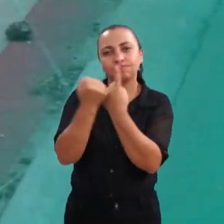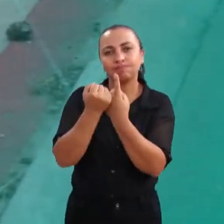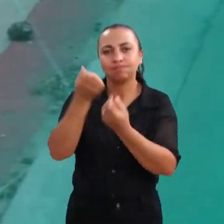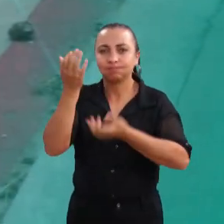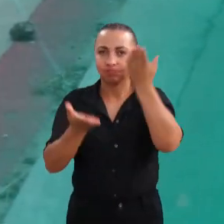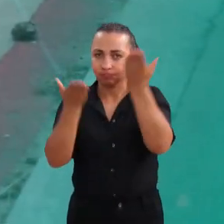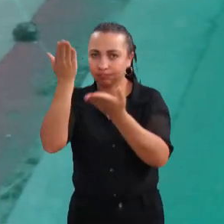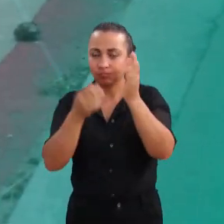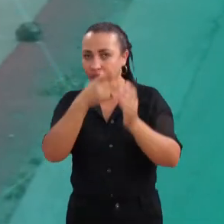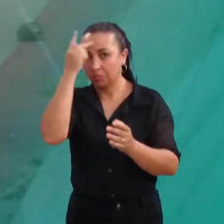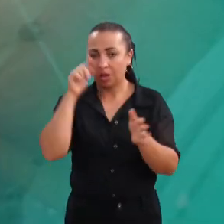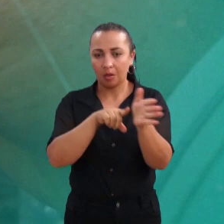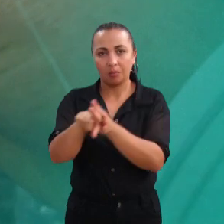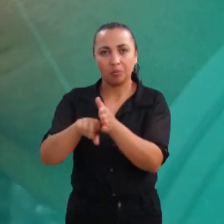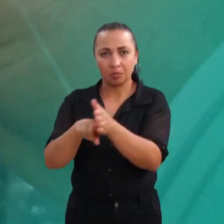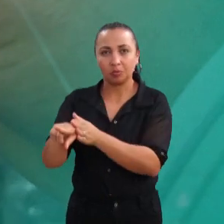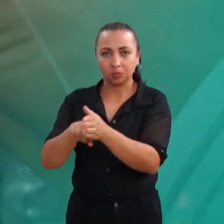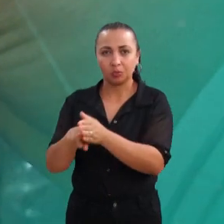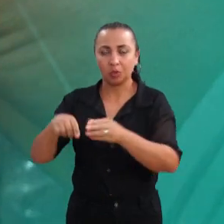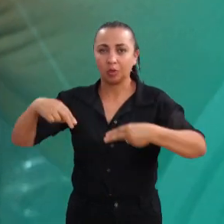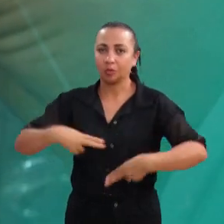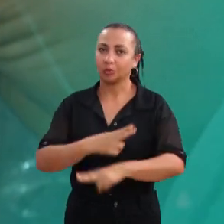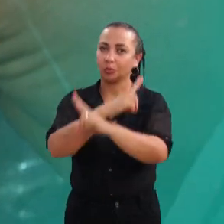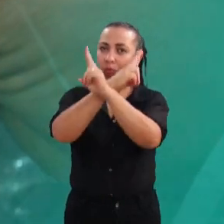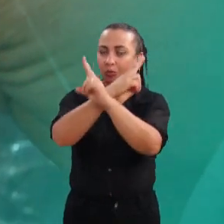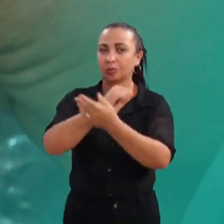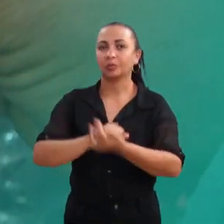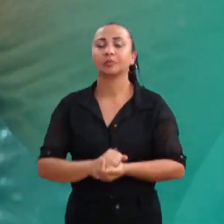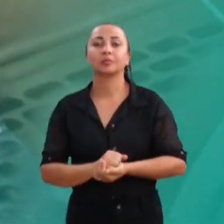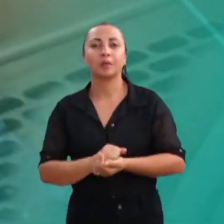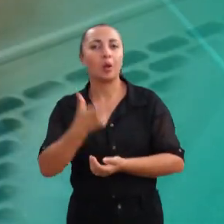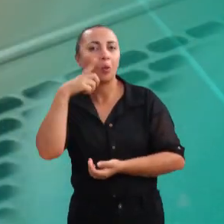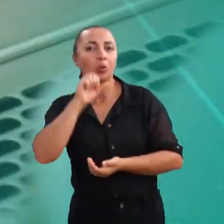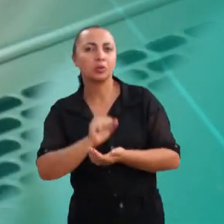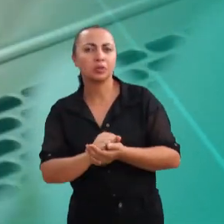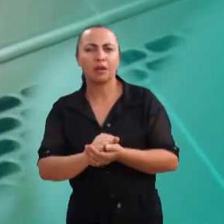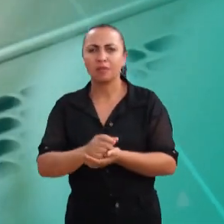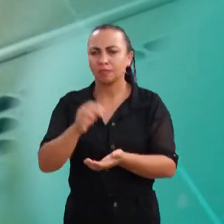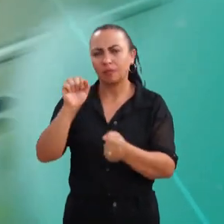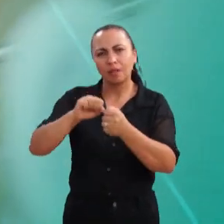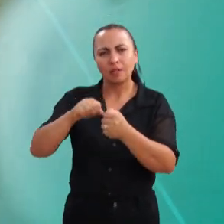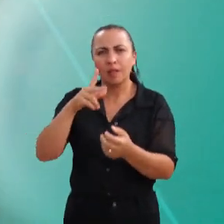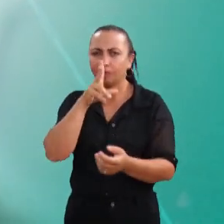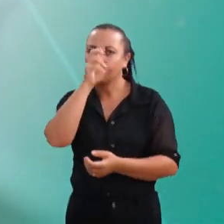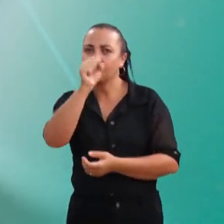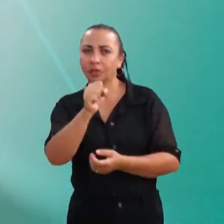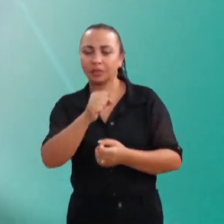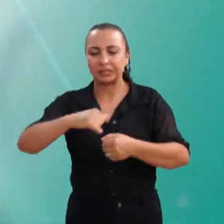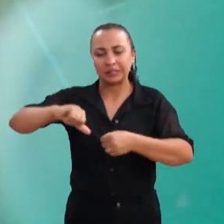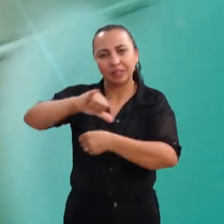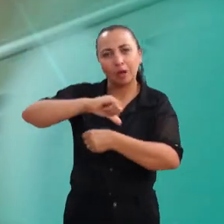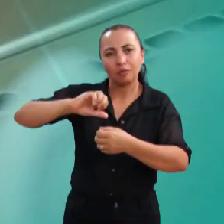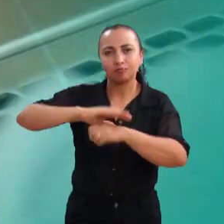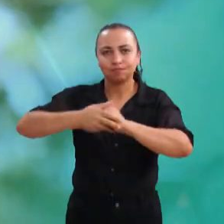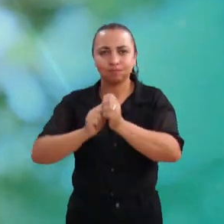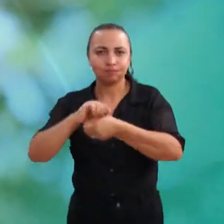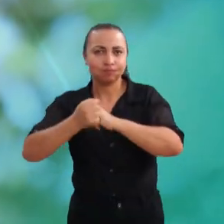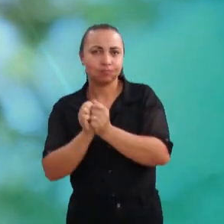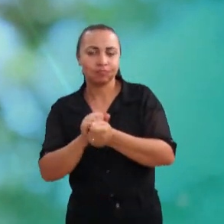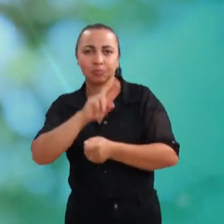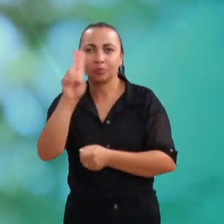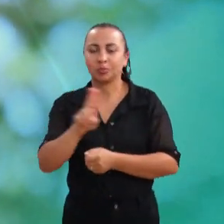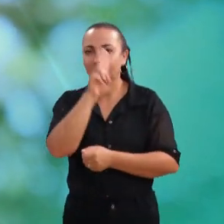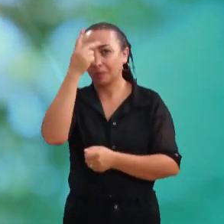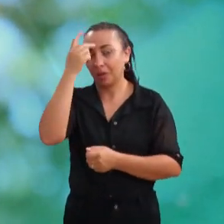perspectiva socioeconômica. Pesquisadores da Universidade Estadual do Sudoeste da Bahia conseguiram potencializar a ação de detergentes